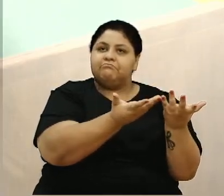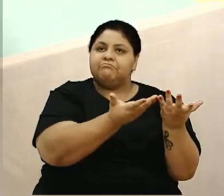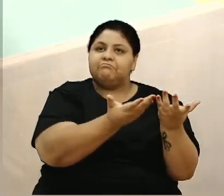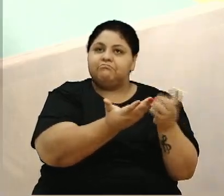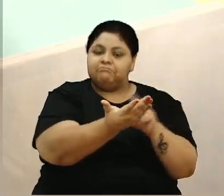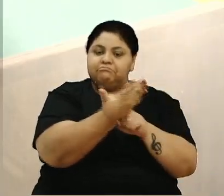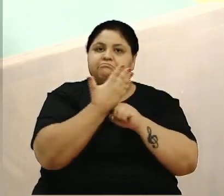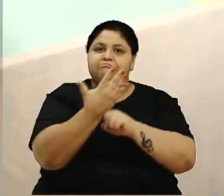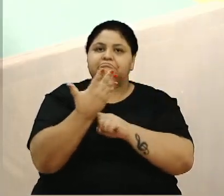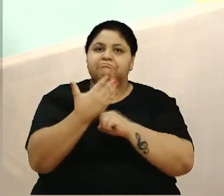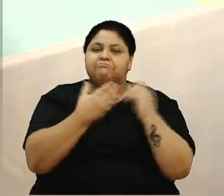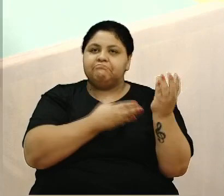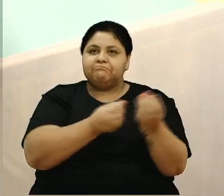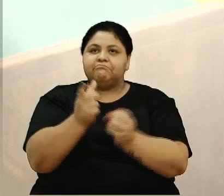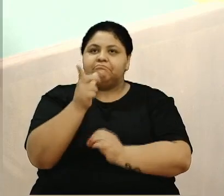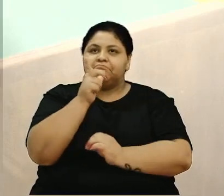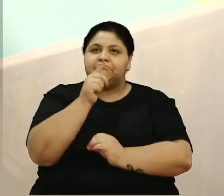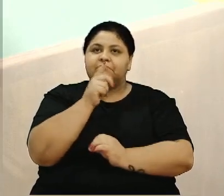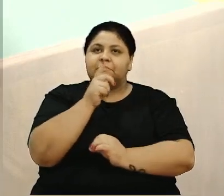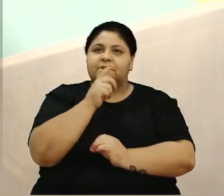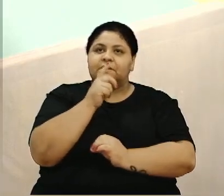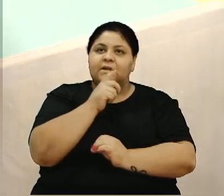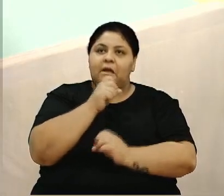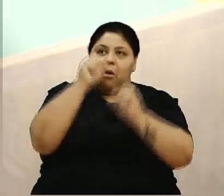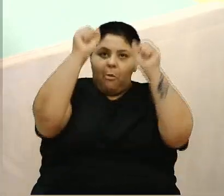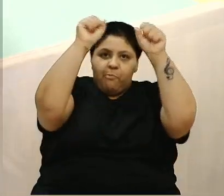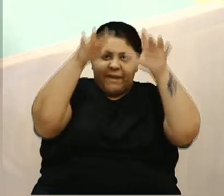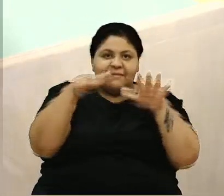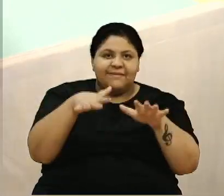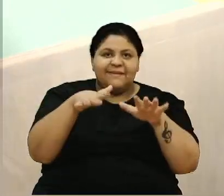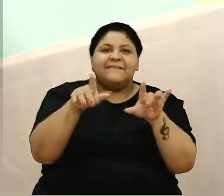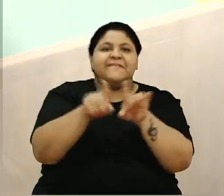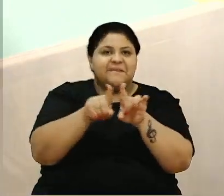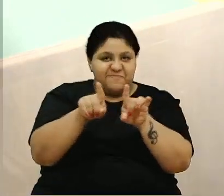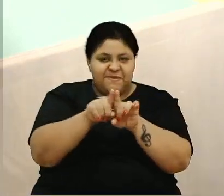né? Aquela água benta também tem me ajudado bastante.